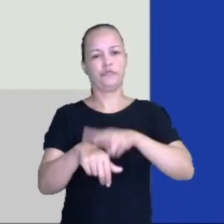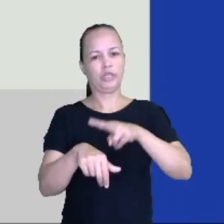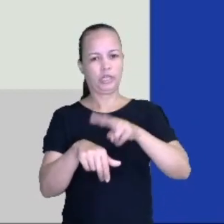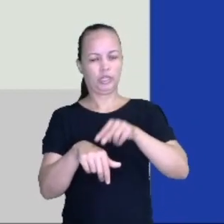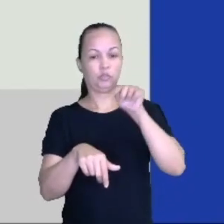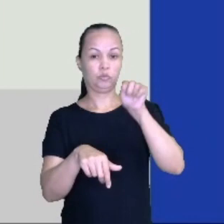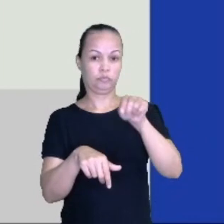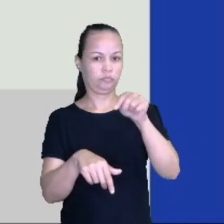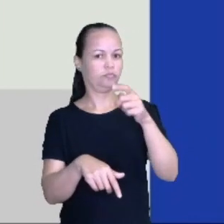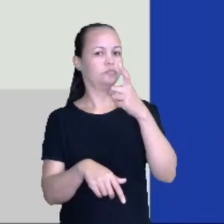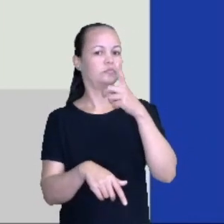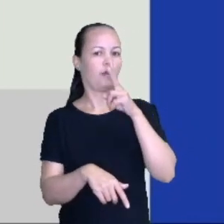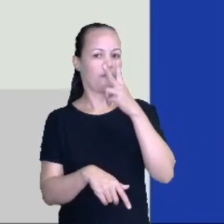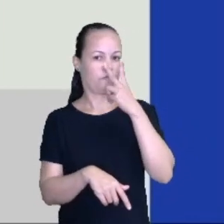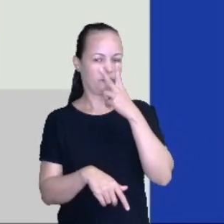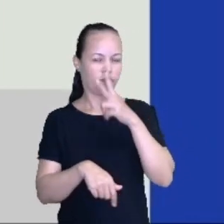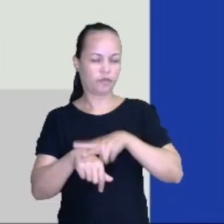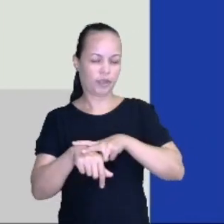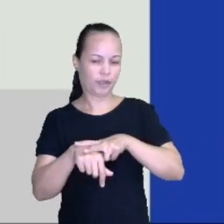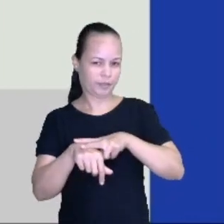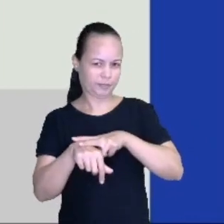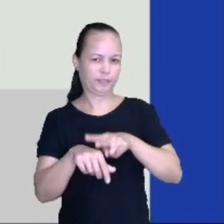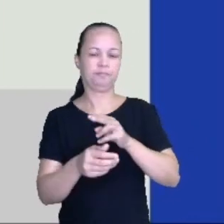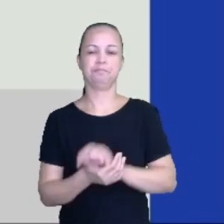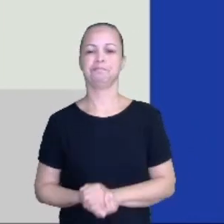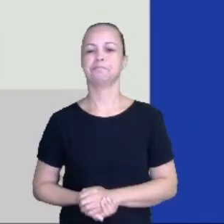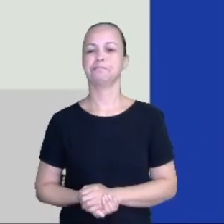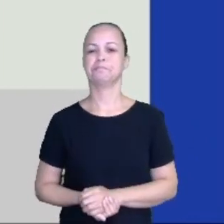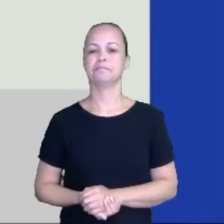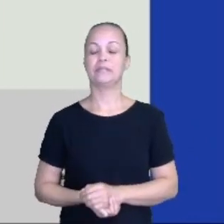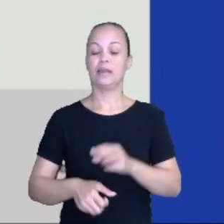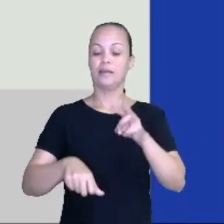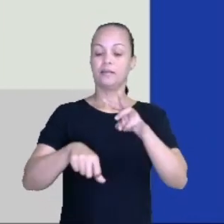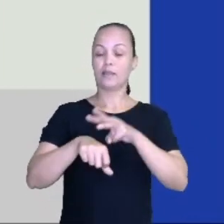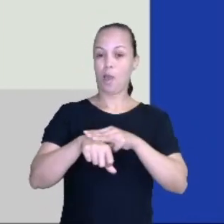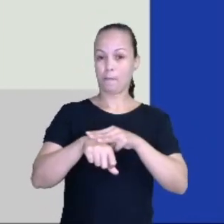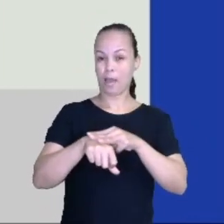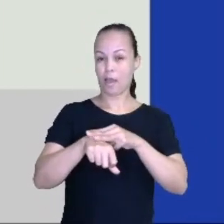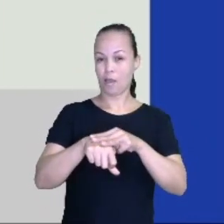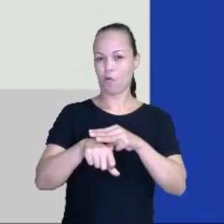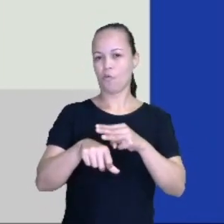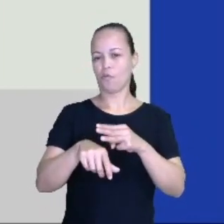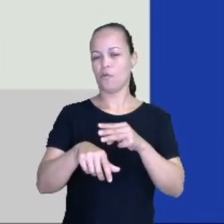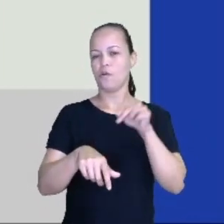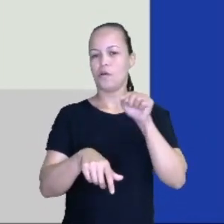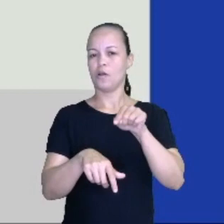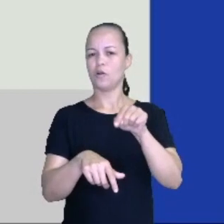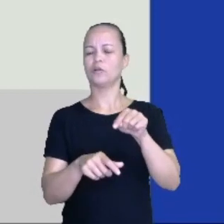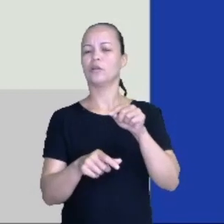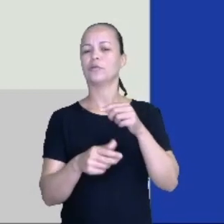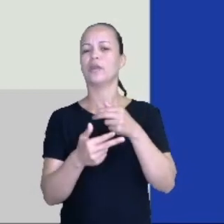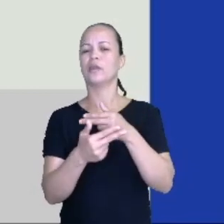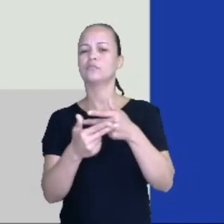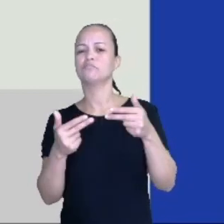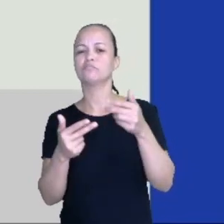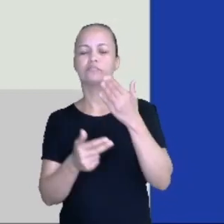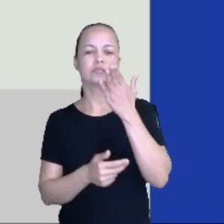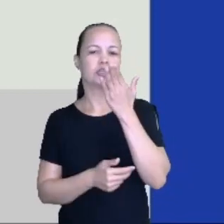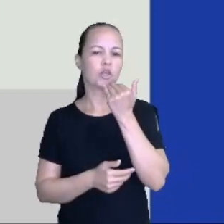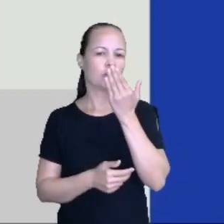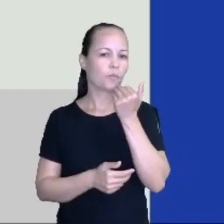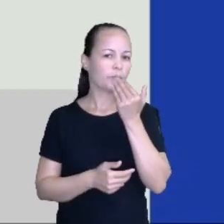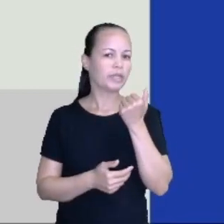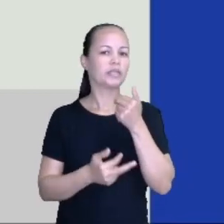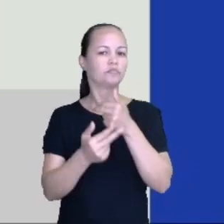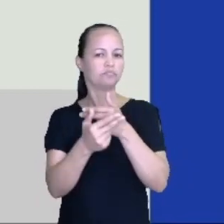lixeirinha verde. E na lixeira marrom? Na lixeira marrom é para colocar o lixo orgânico,